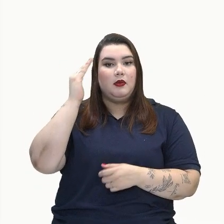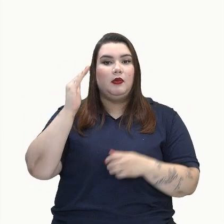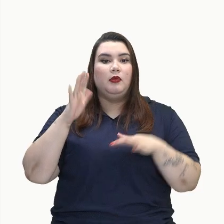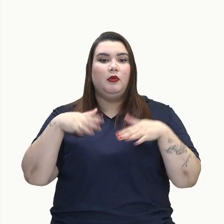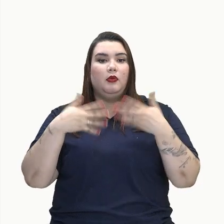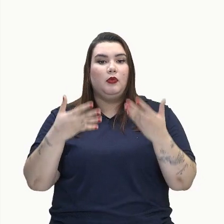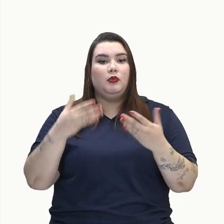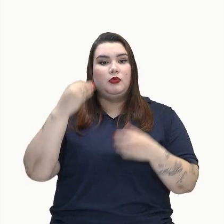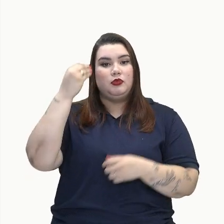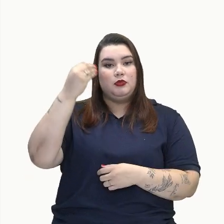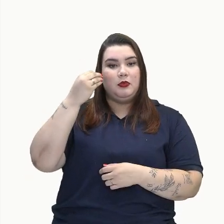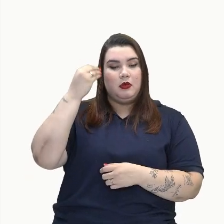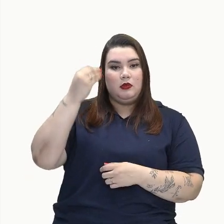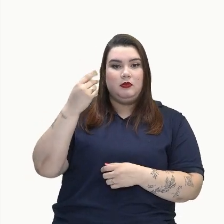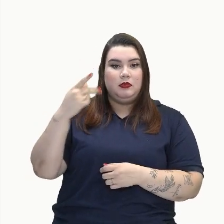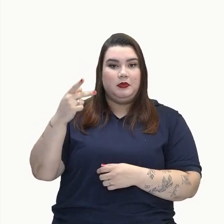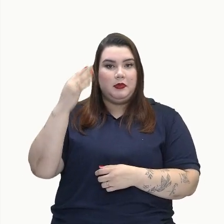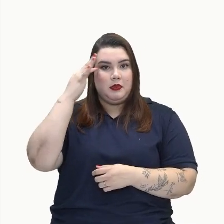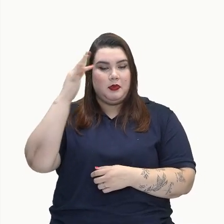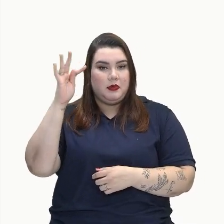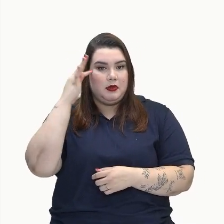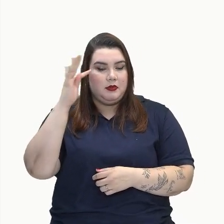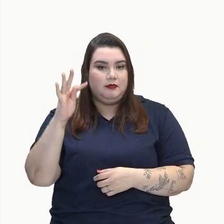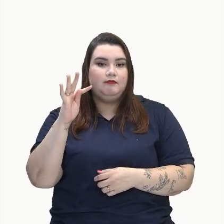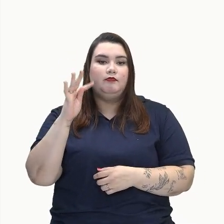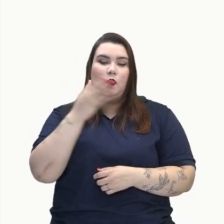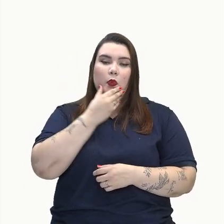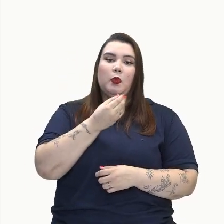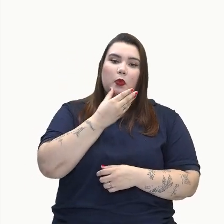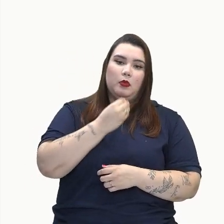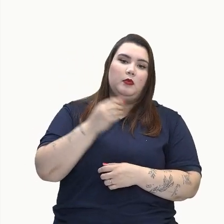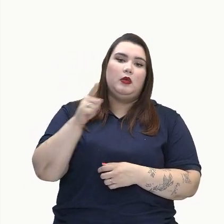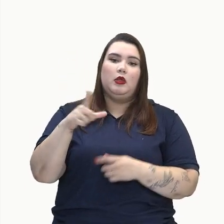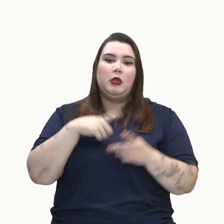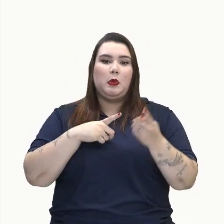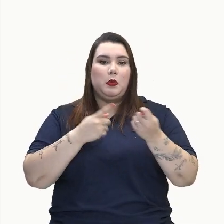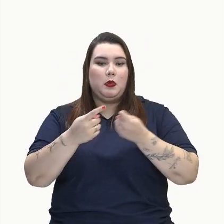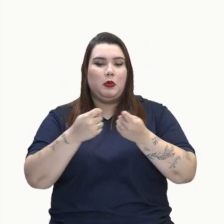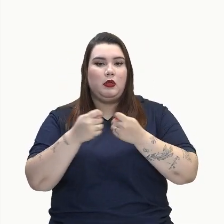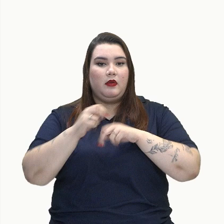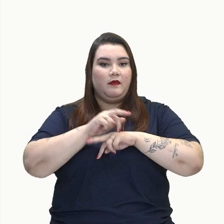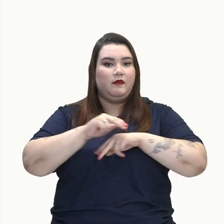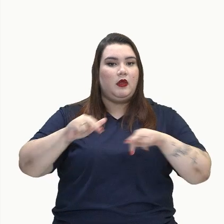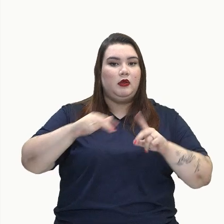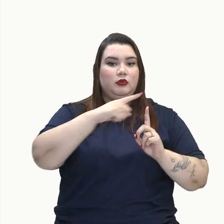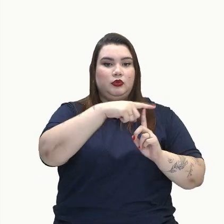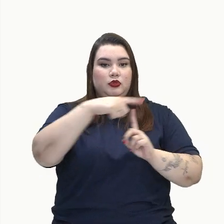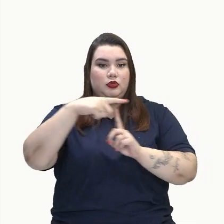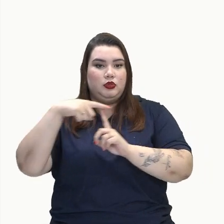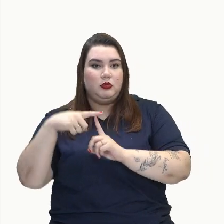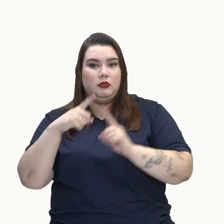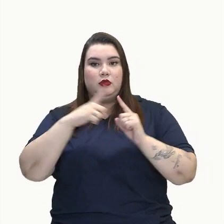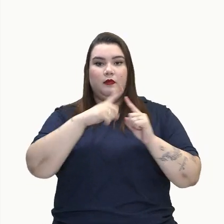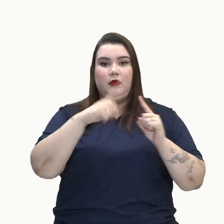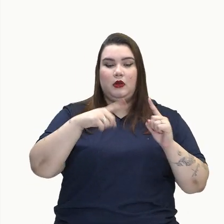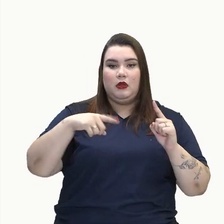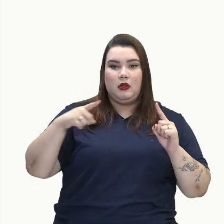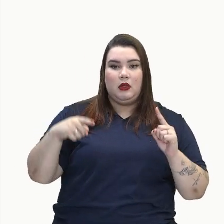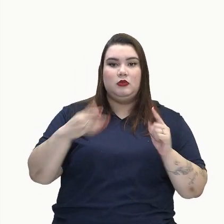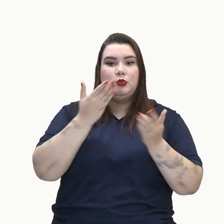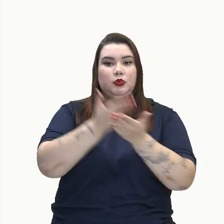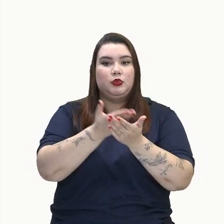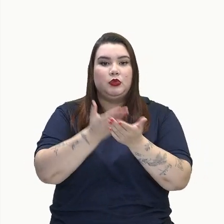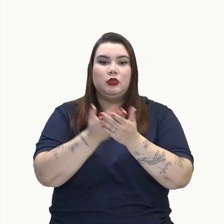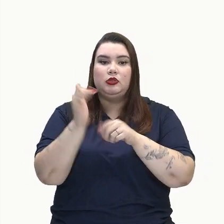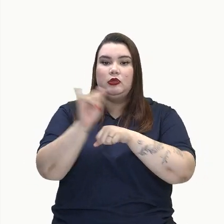o experimento realizado por Mendel, onde ele controlou o cruzamento entre diferentes variedades de ervilhas para